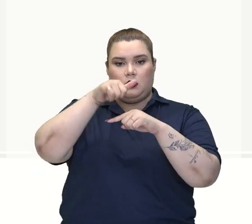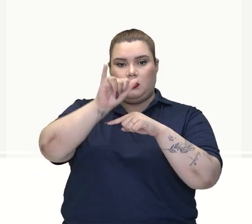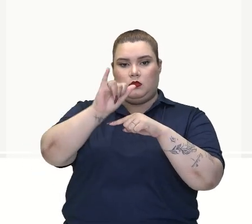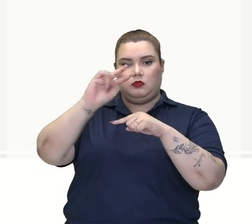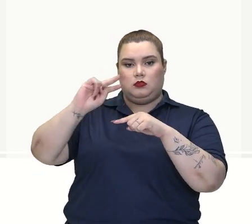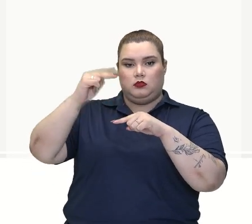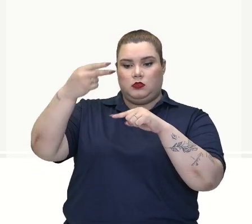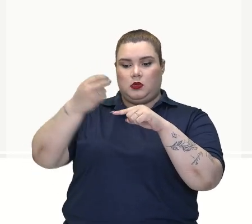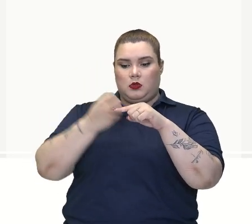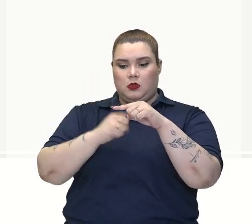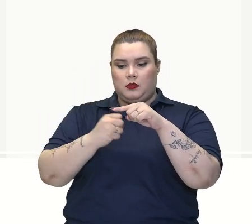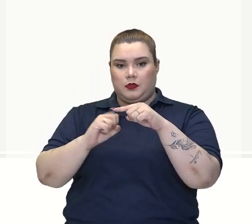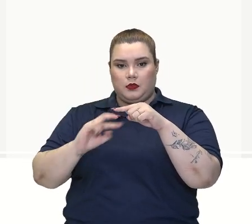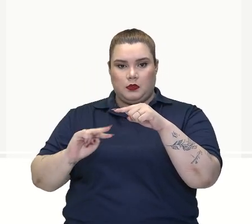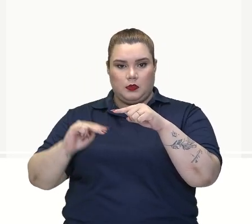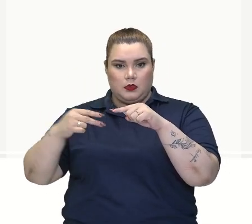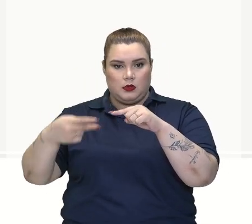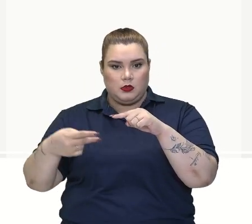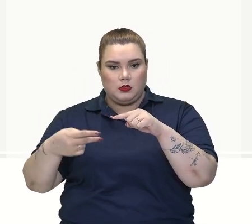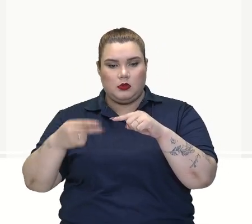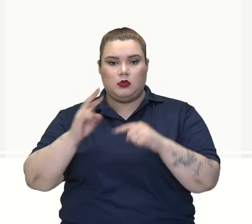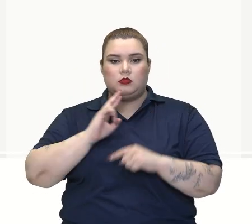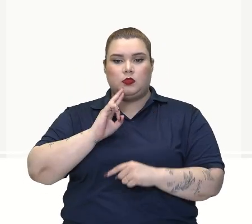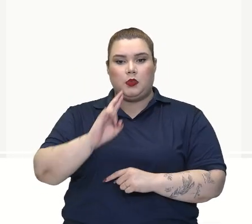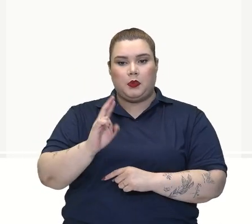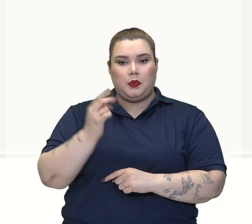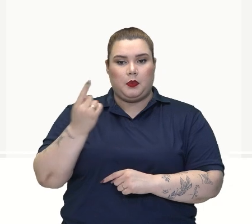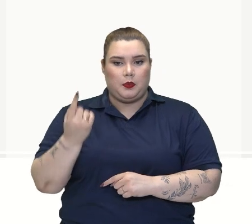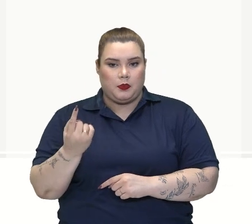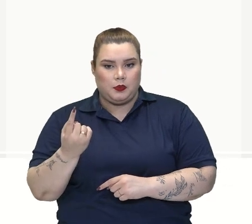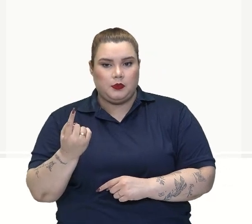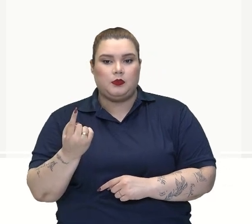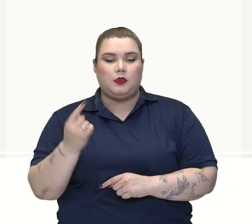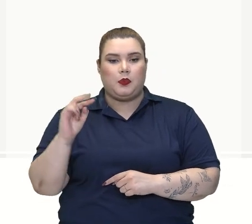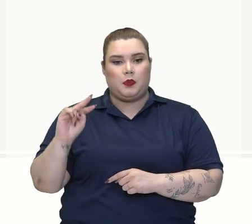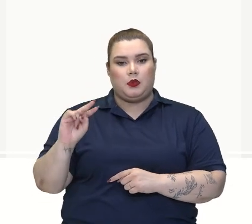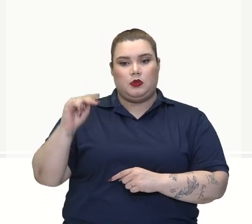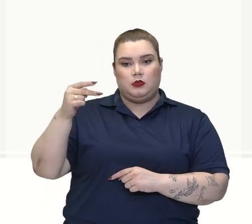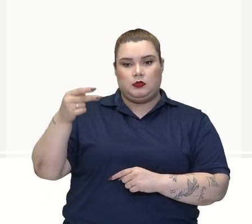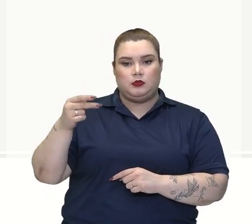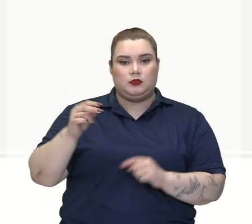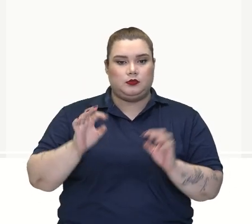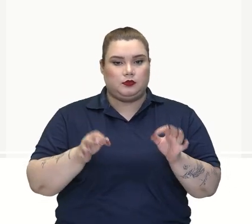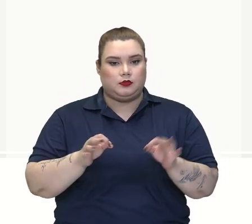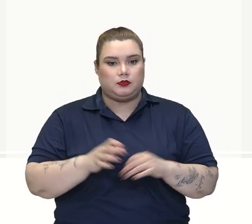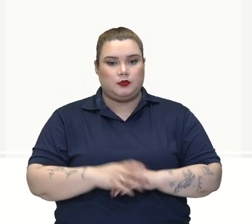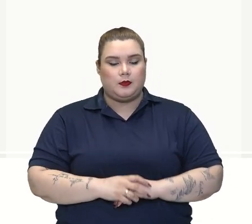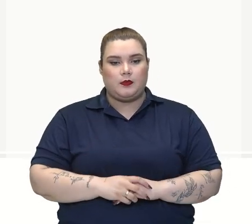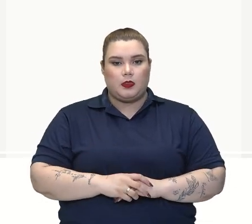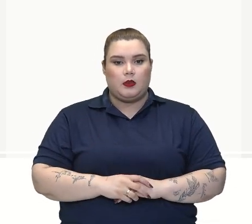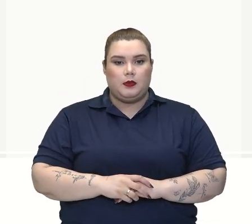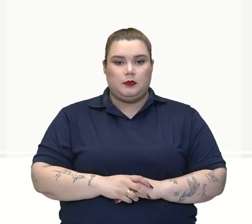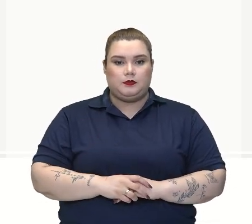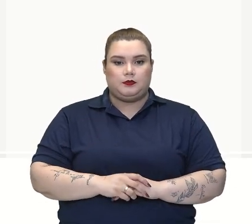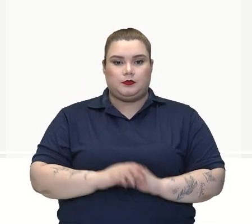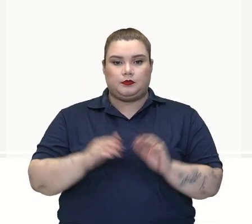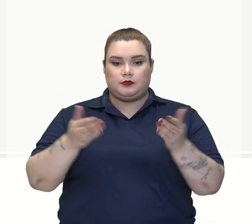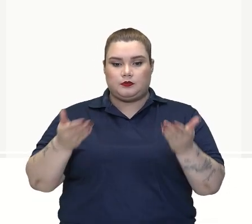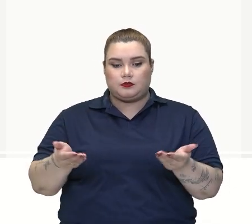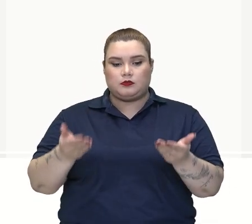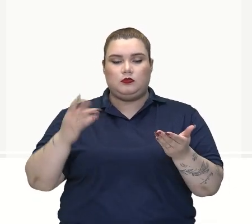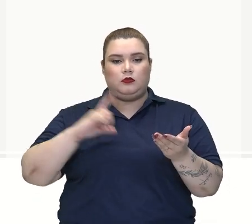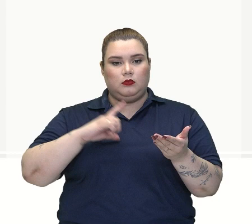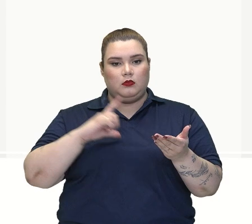8 ao quadrado igual a 1, né? Ou 1 ao quadrado, tá? Então a gente tem